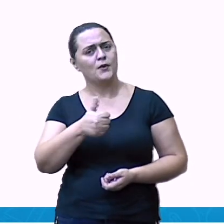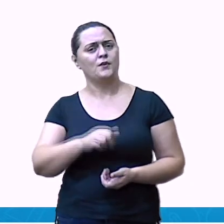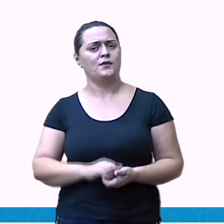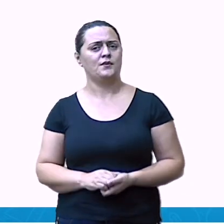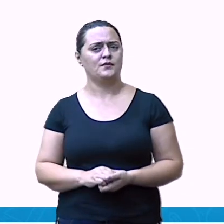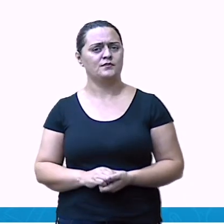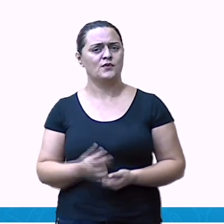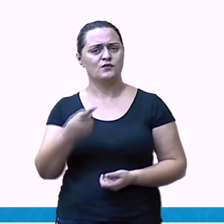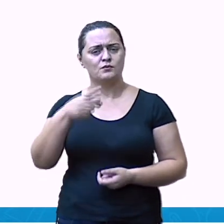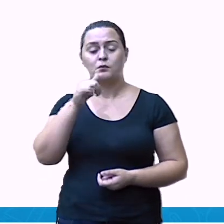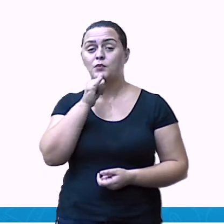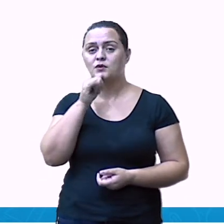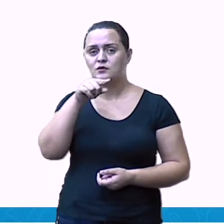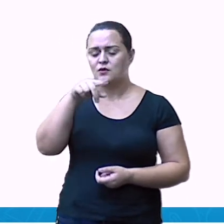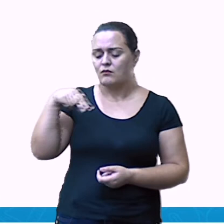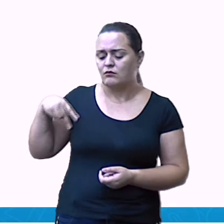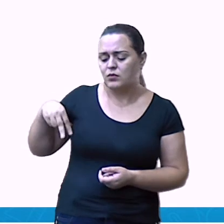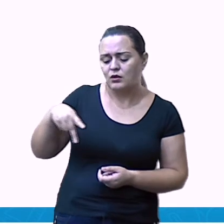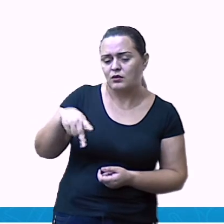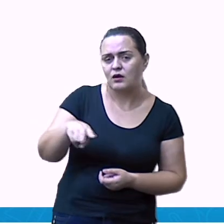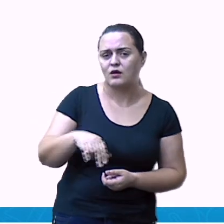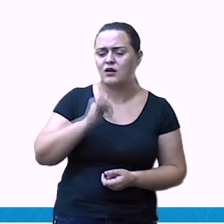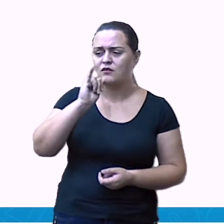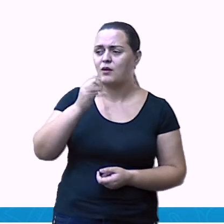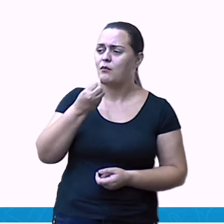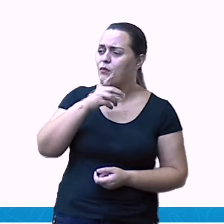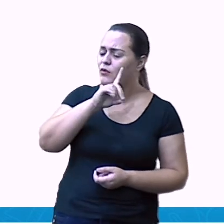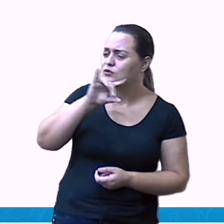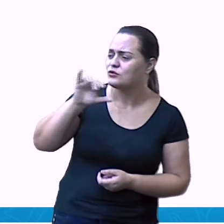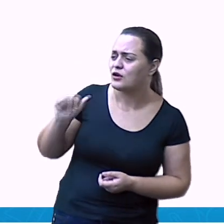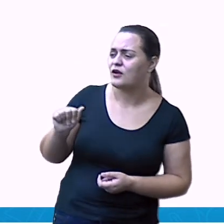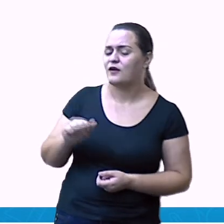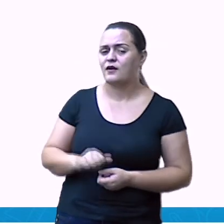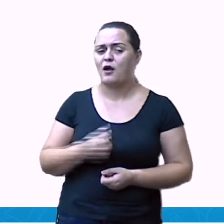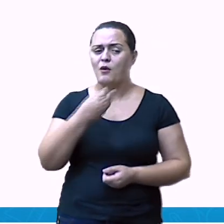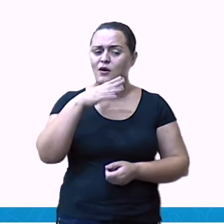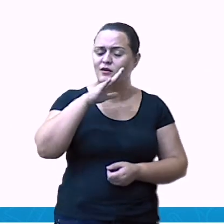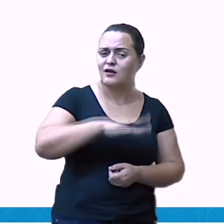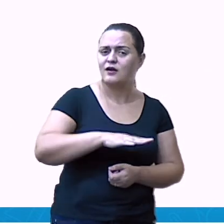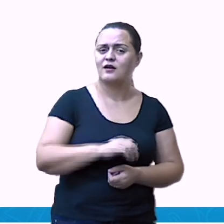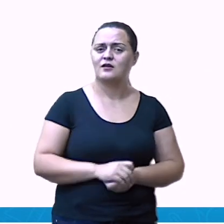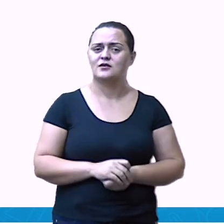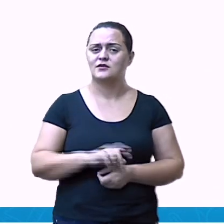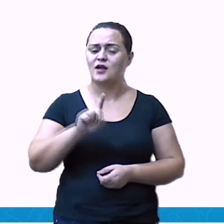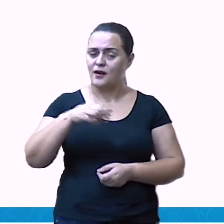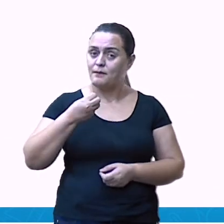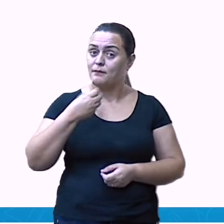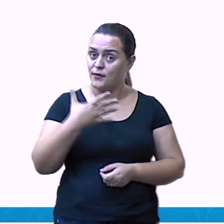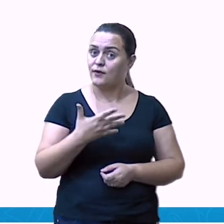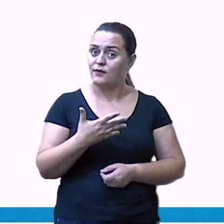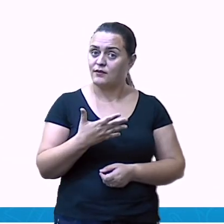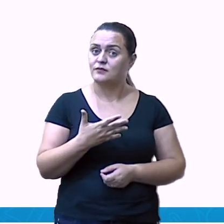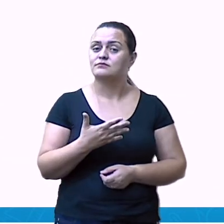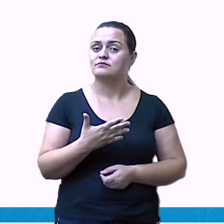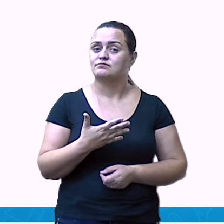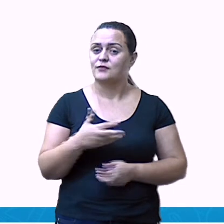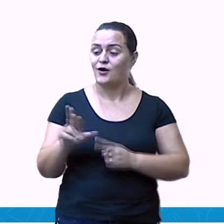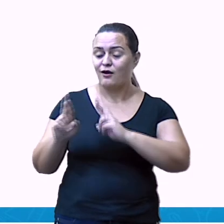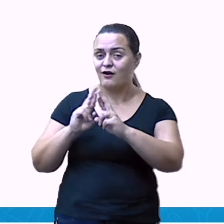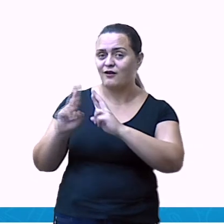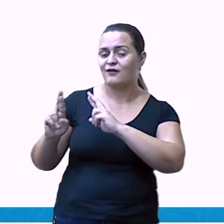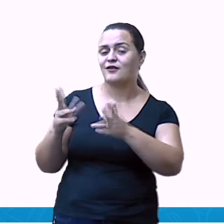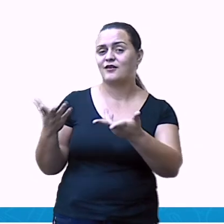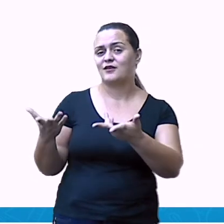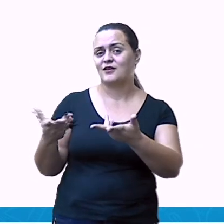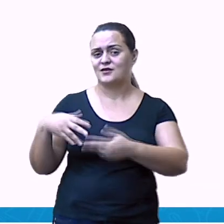tinha visto. E é um negócio bacana. Assuma a responsabilidade por suas ações